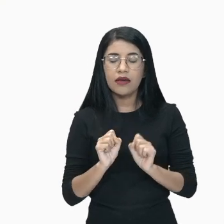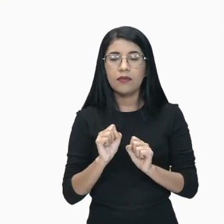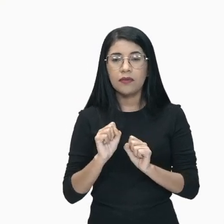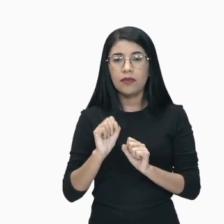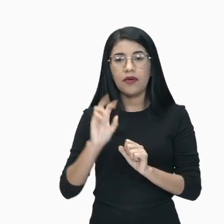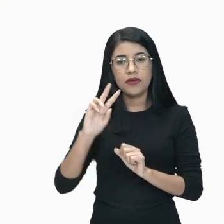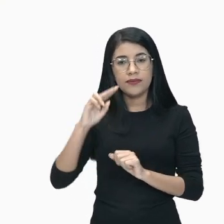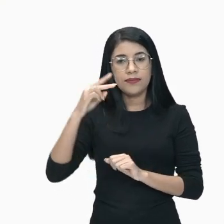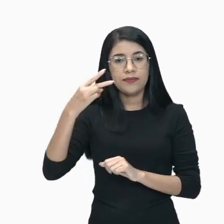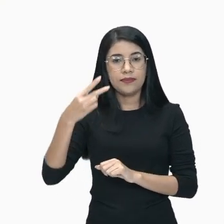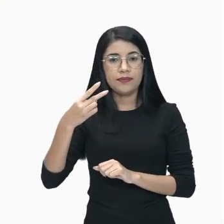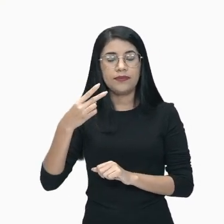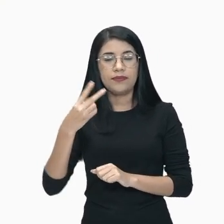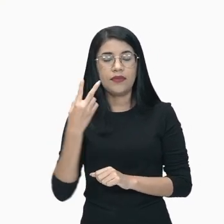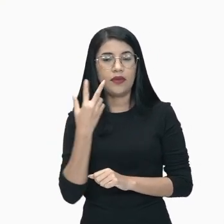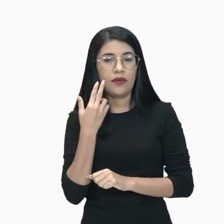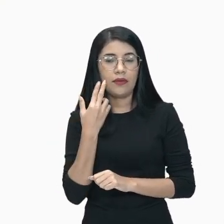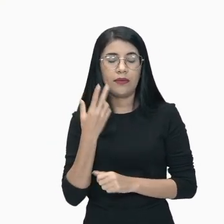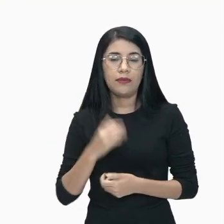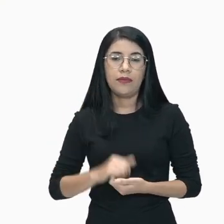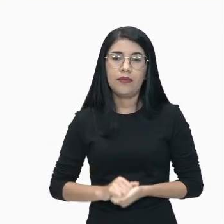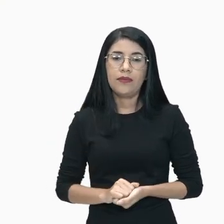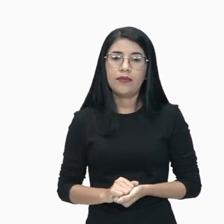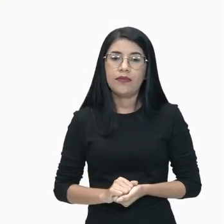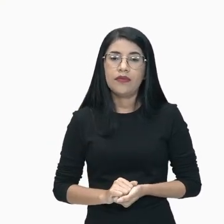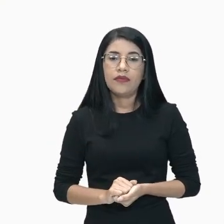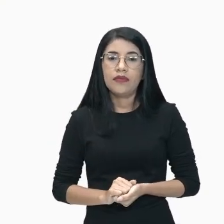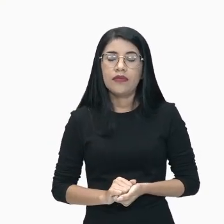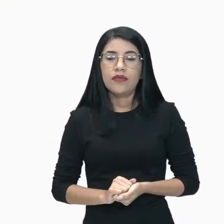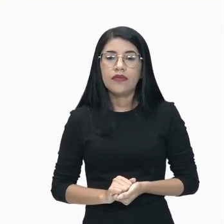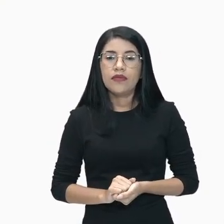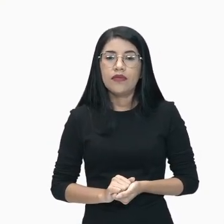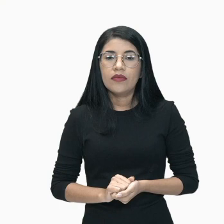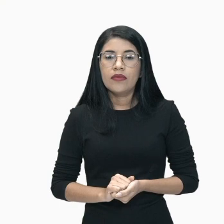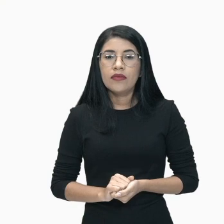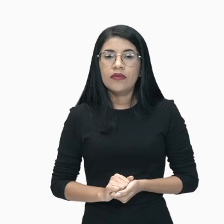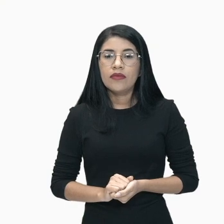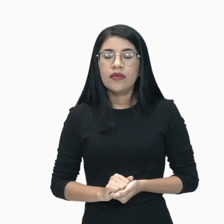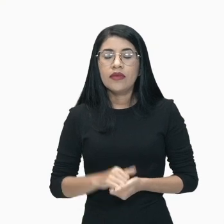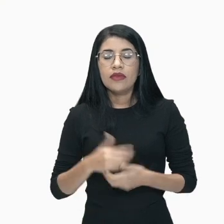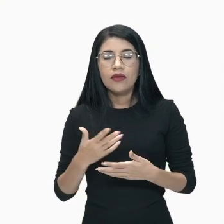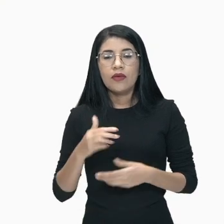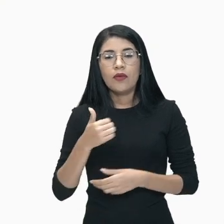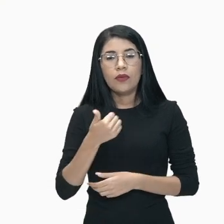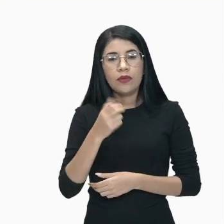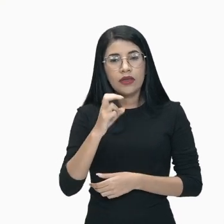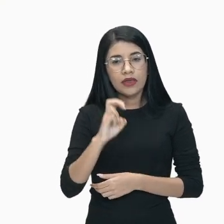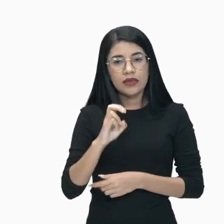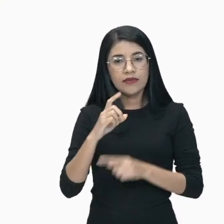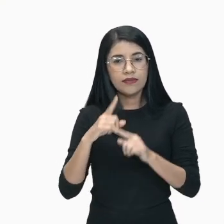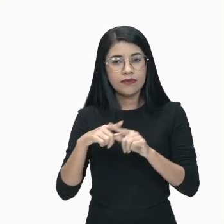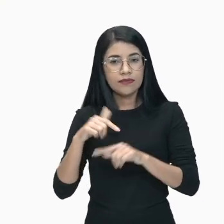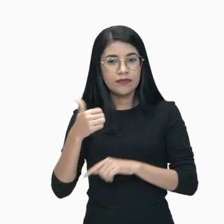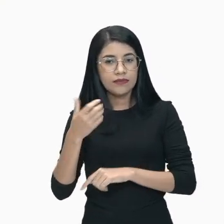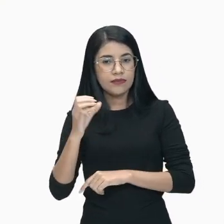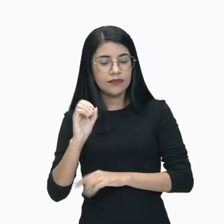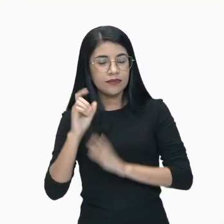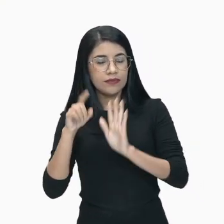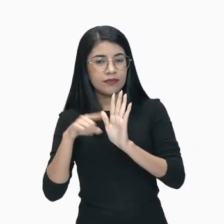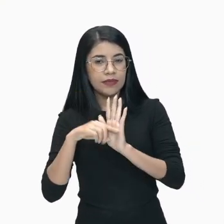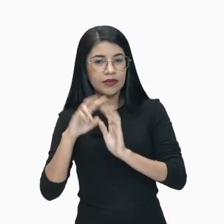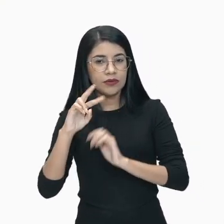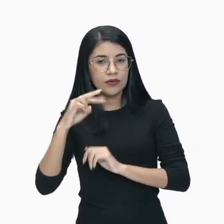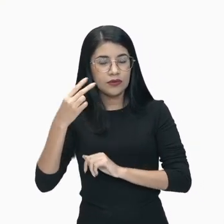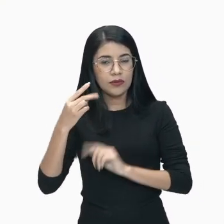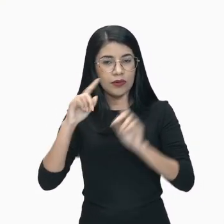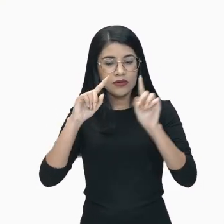facilitar a conta. E aí eu coloco, em vez de 0,15, eu coloco 15 vezes 10 a menos 2. E elevo ao